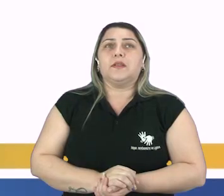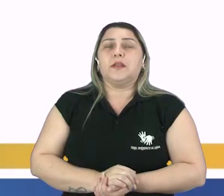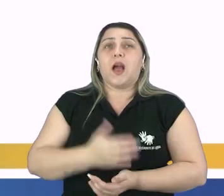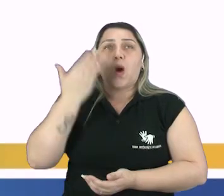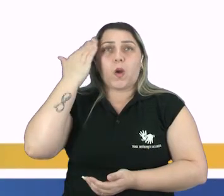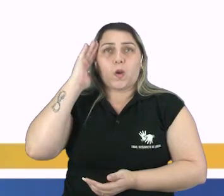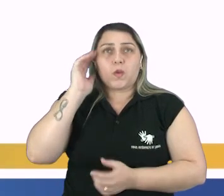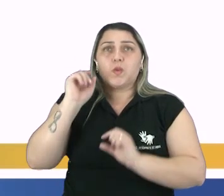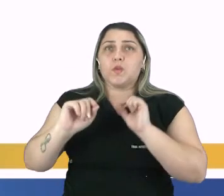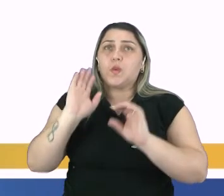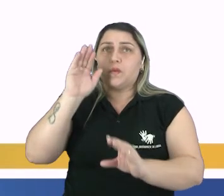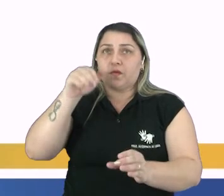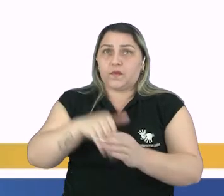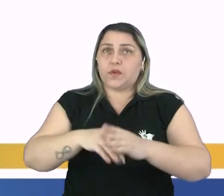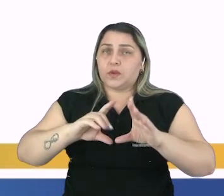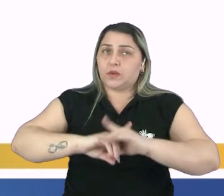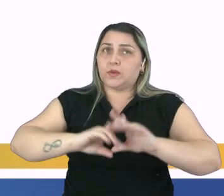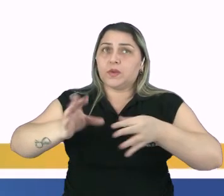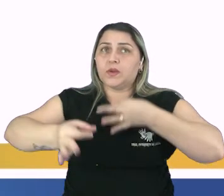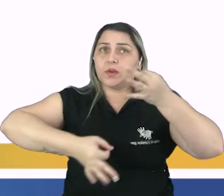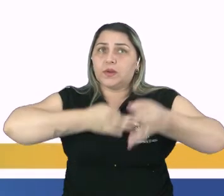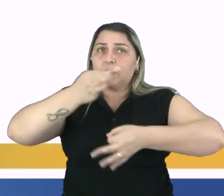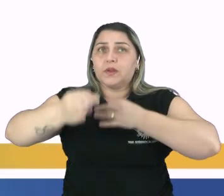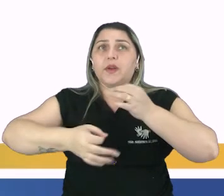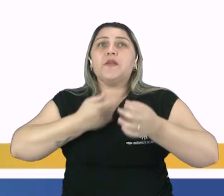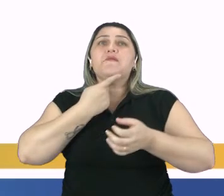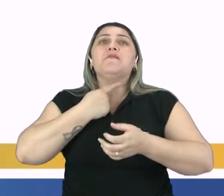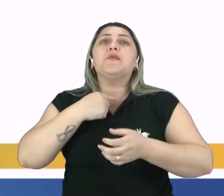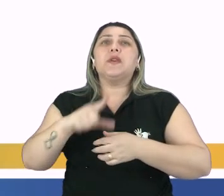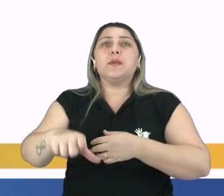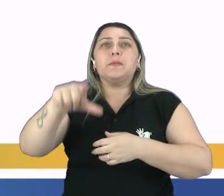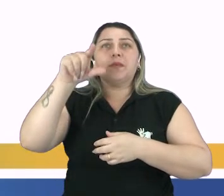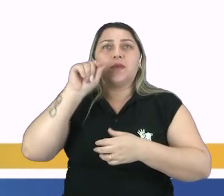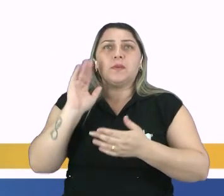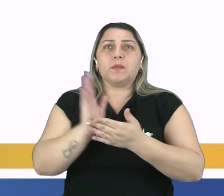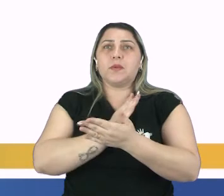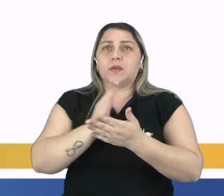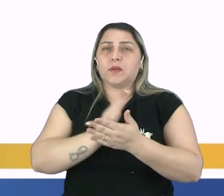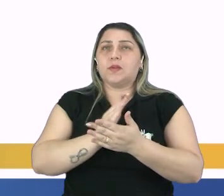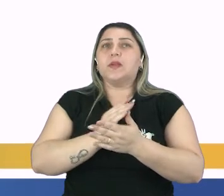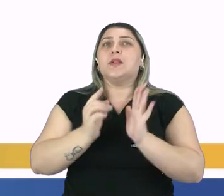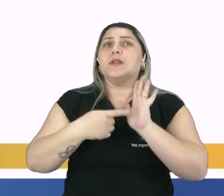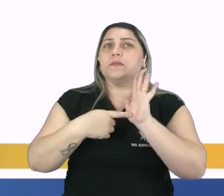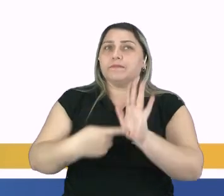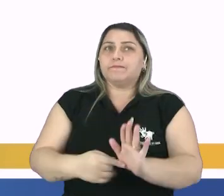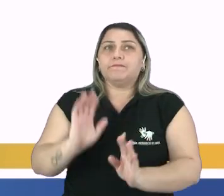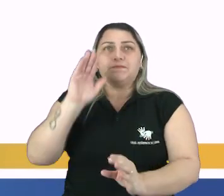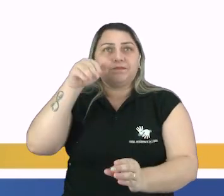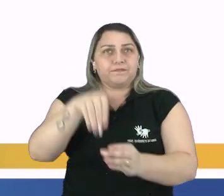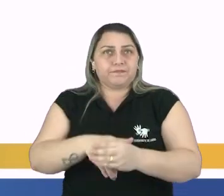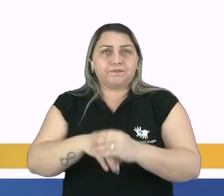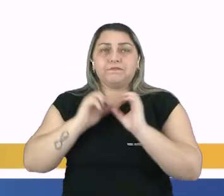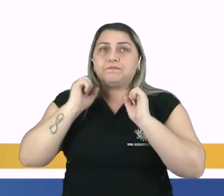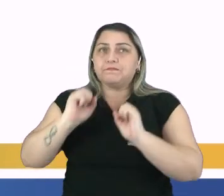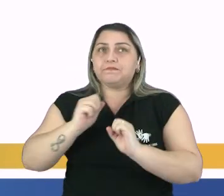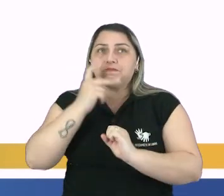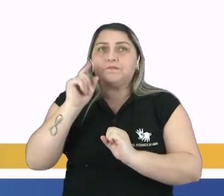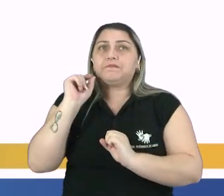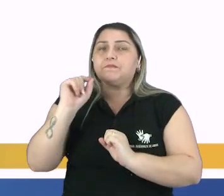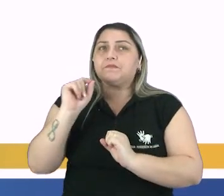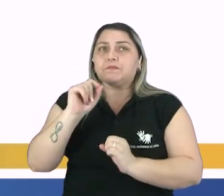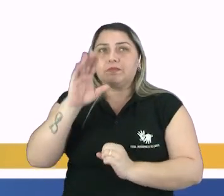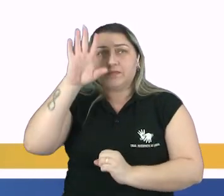Ao entendermos o voto como uma forma de demonstrar opinião, vontade ou preferência por algo que está sendo colocado em